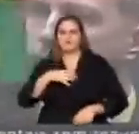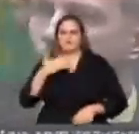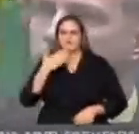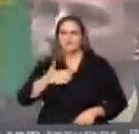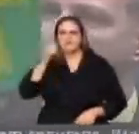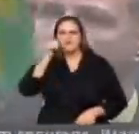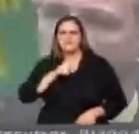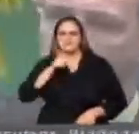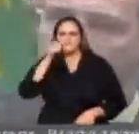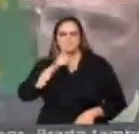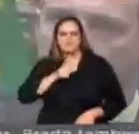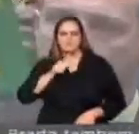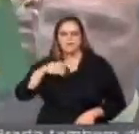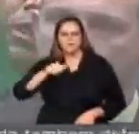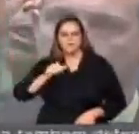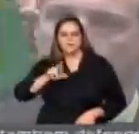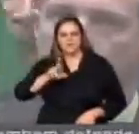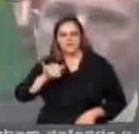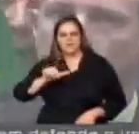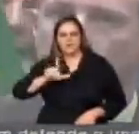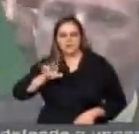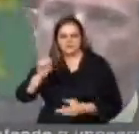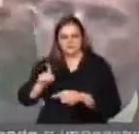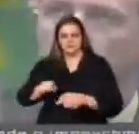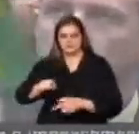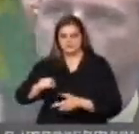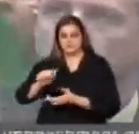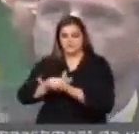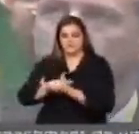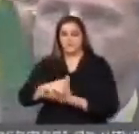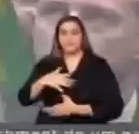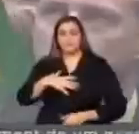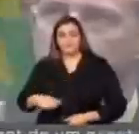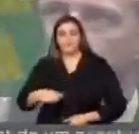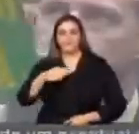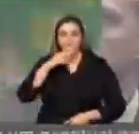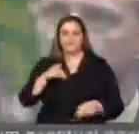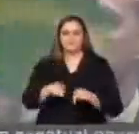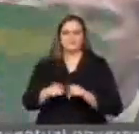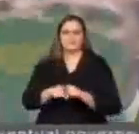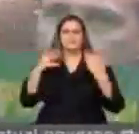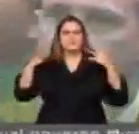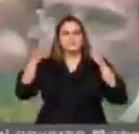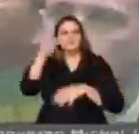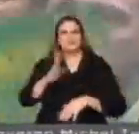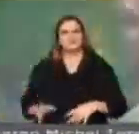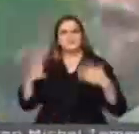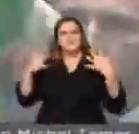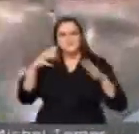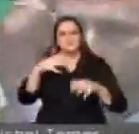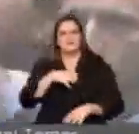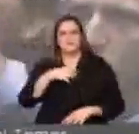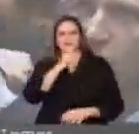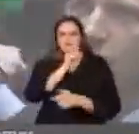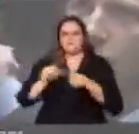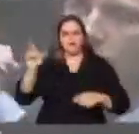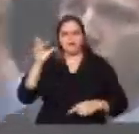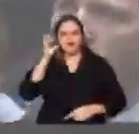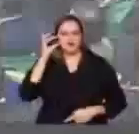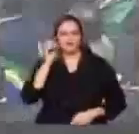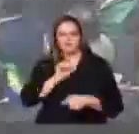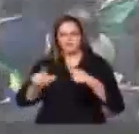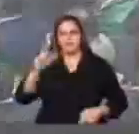mulher, minha mulher Maria Luísa, pelos meus filhos e pelos meus netos. Viva o Brasil, viva a Bahia, fora Lula e